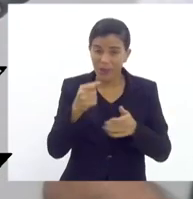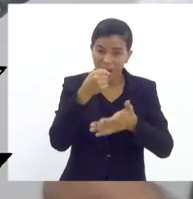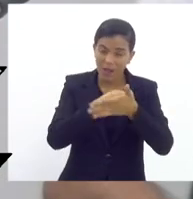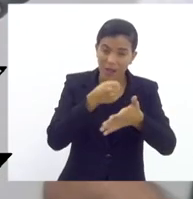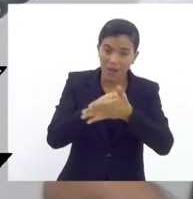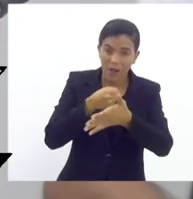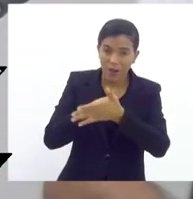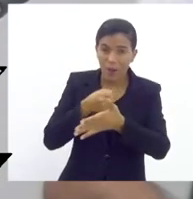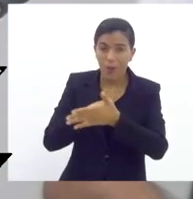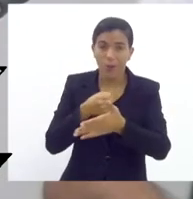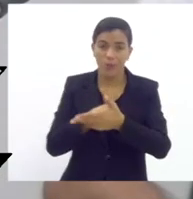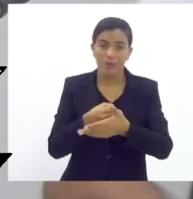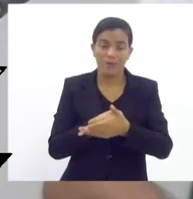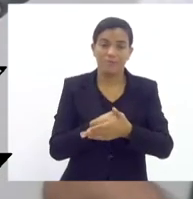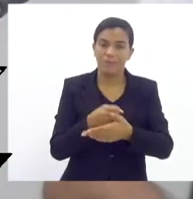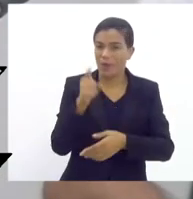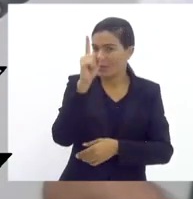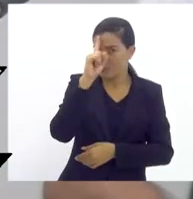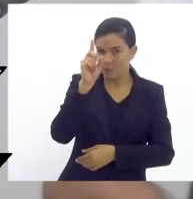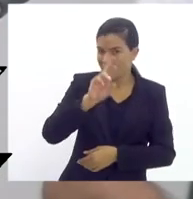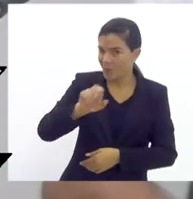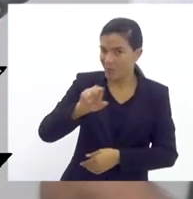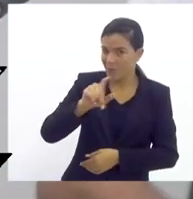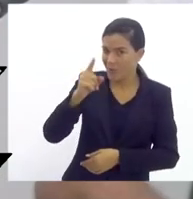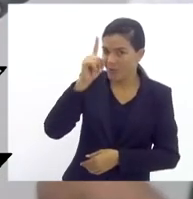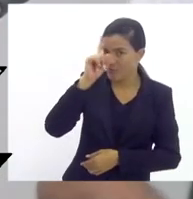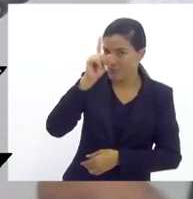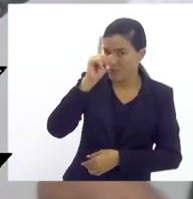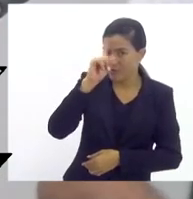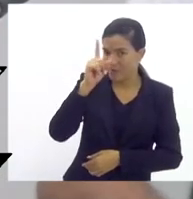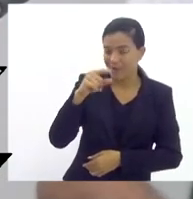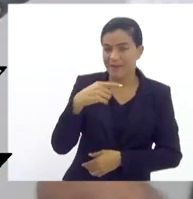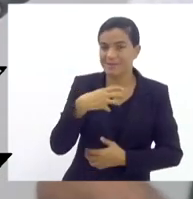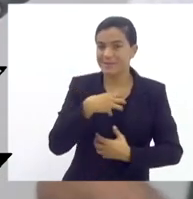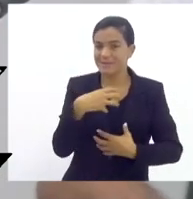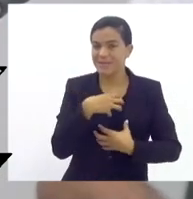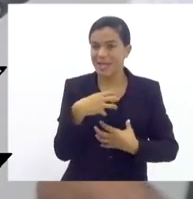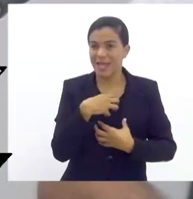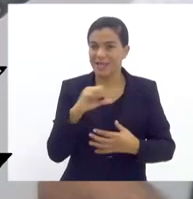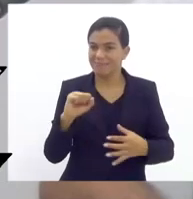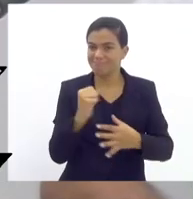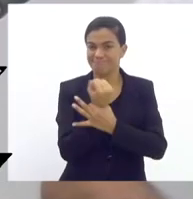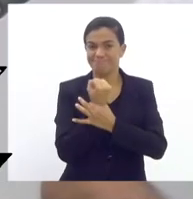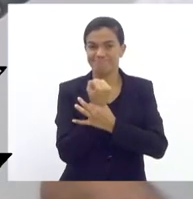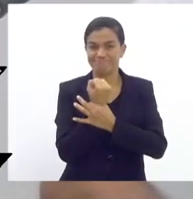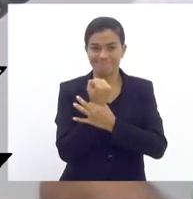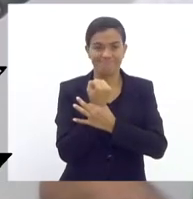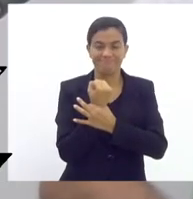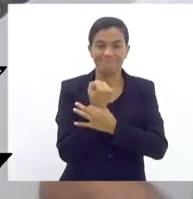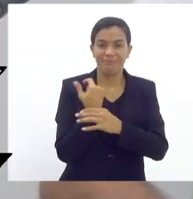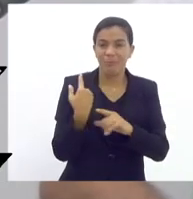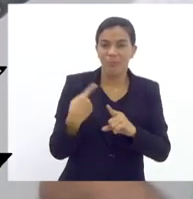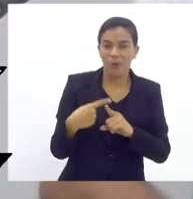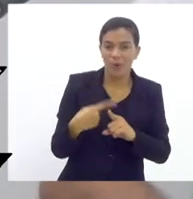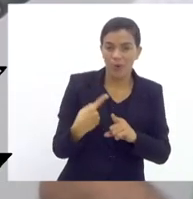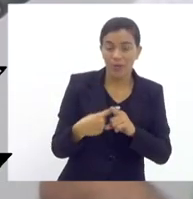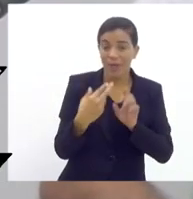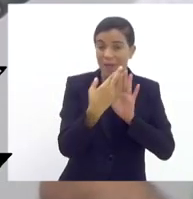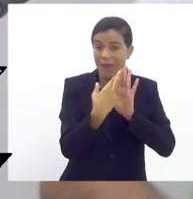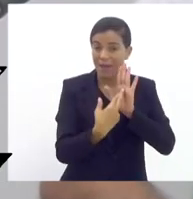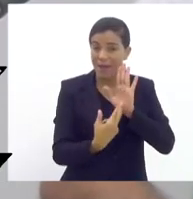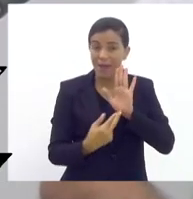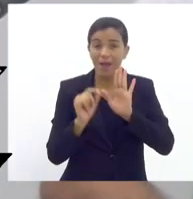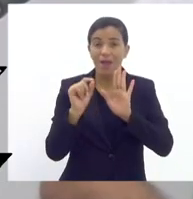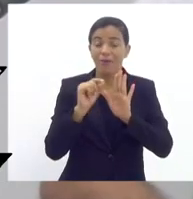luta pela causa não é todos os dias aí a gente se sentir seguro porque a regra